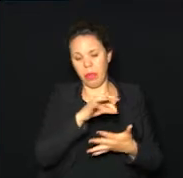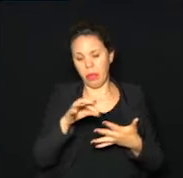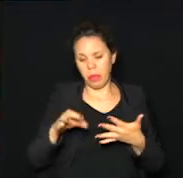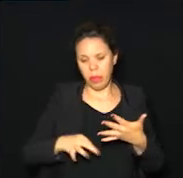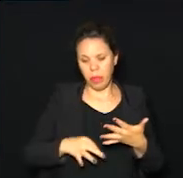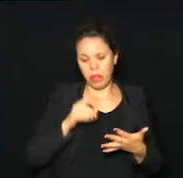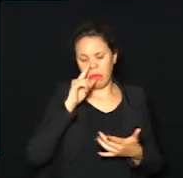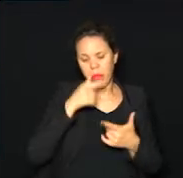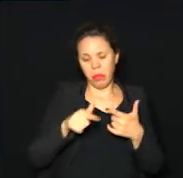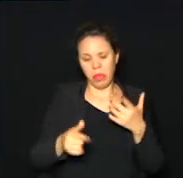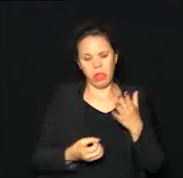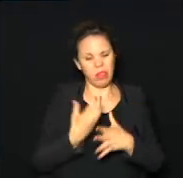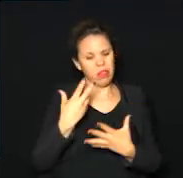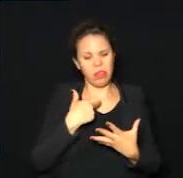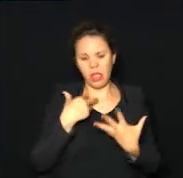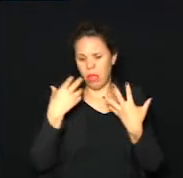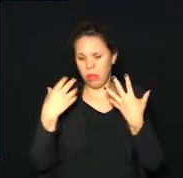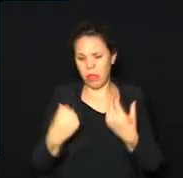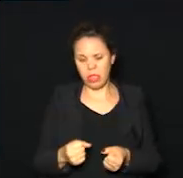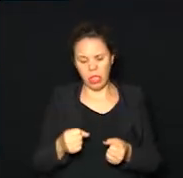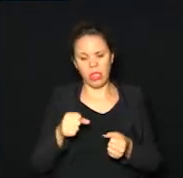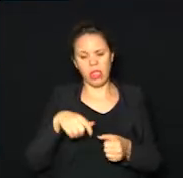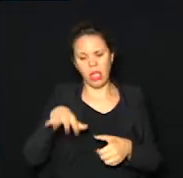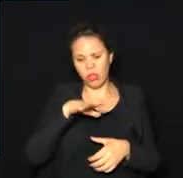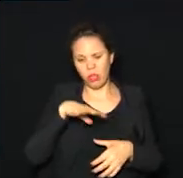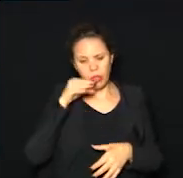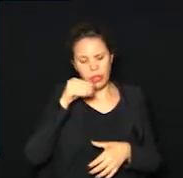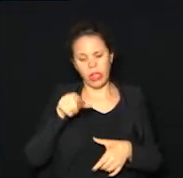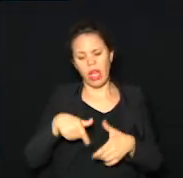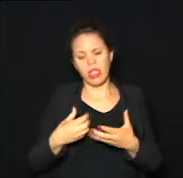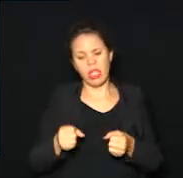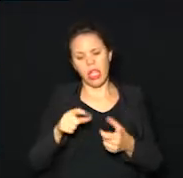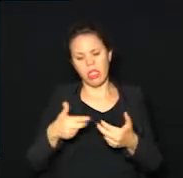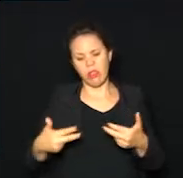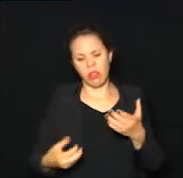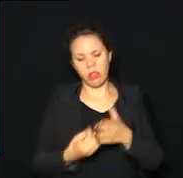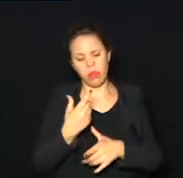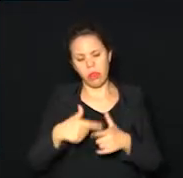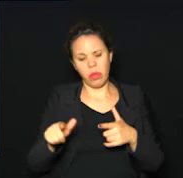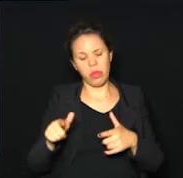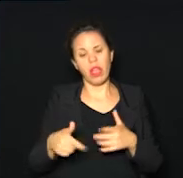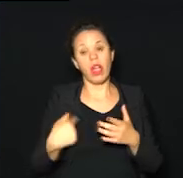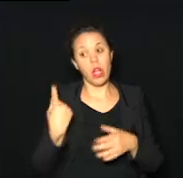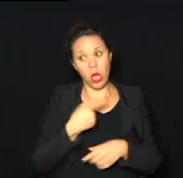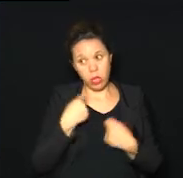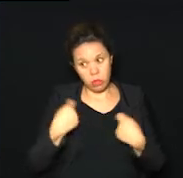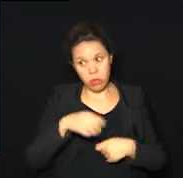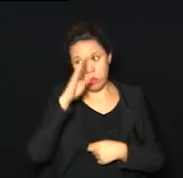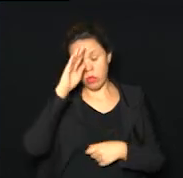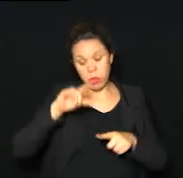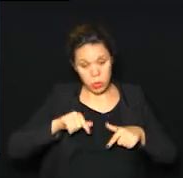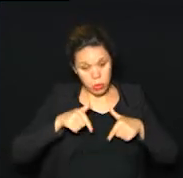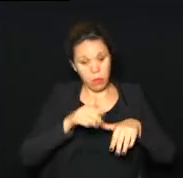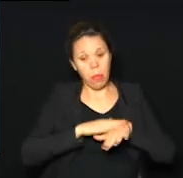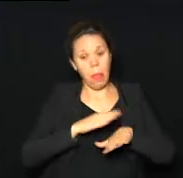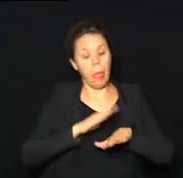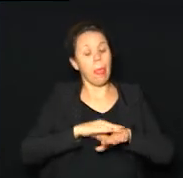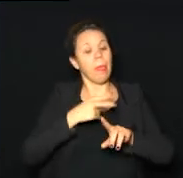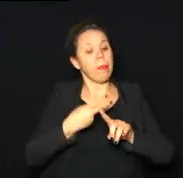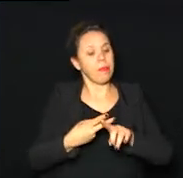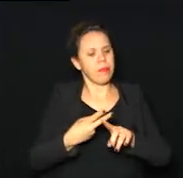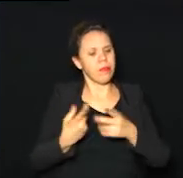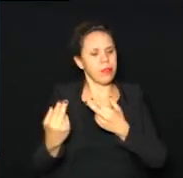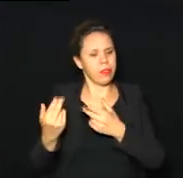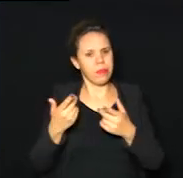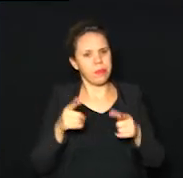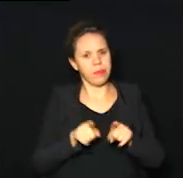é inadmissível para o conjunto dos trabalhadores. Então, é fundamental, sim, que criemos atos, como foi feito no Hospital das